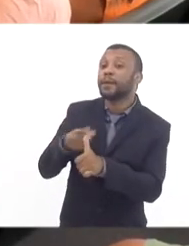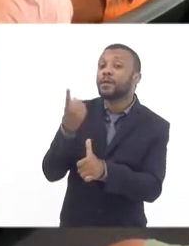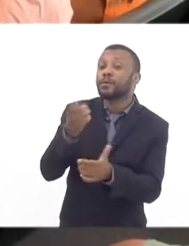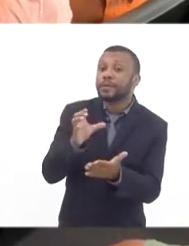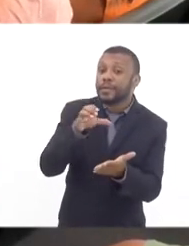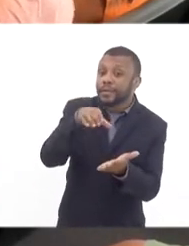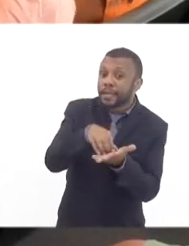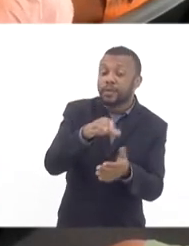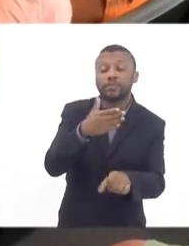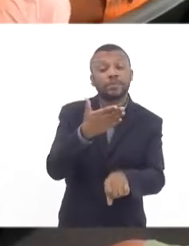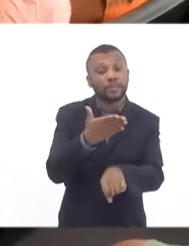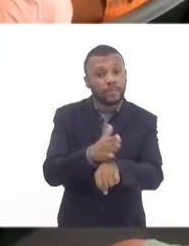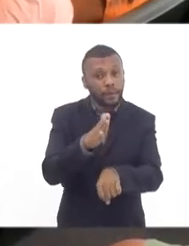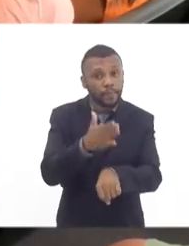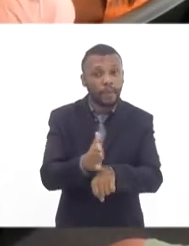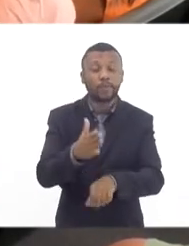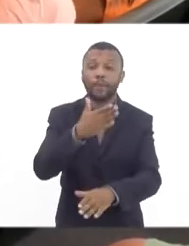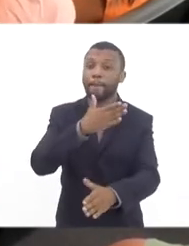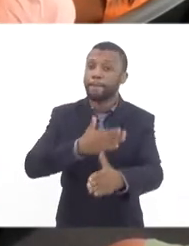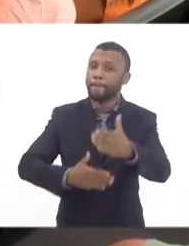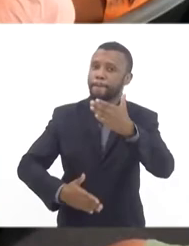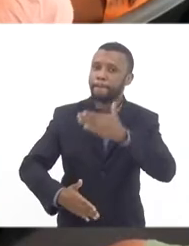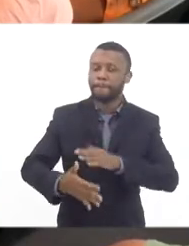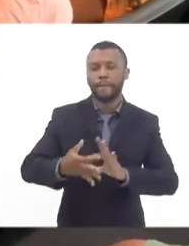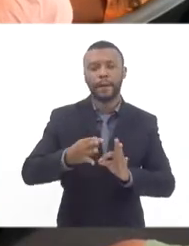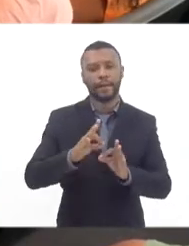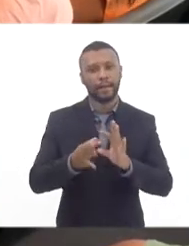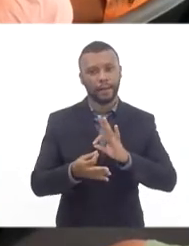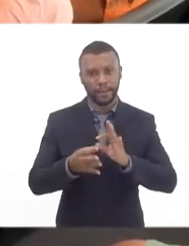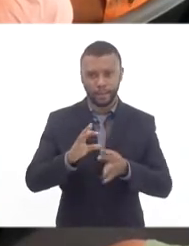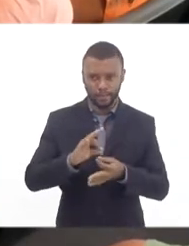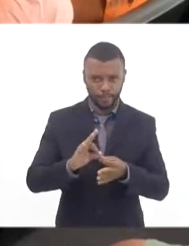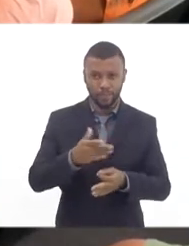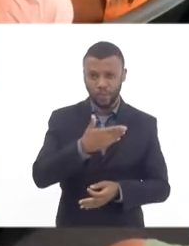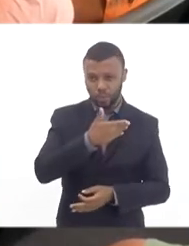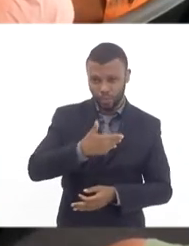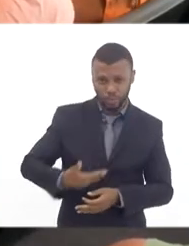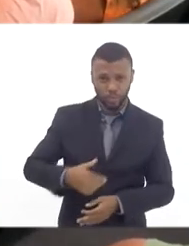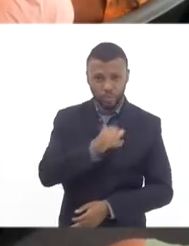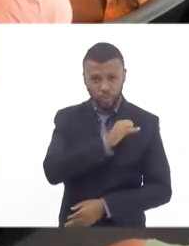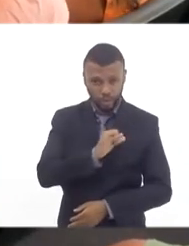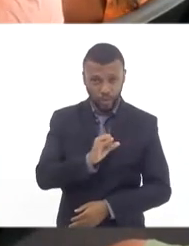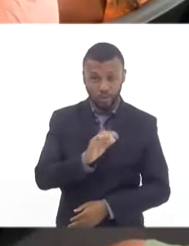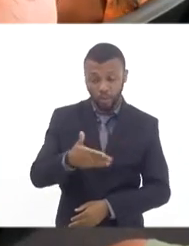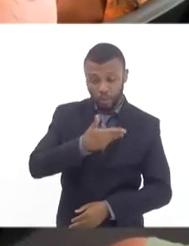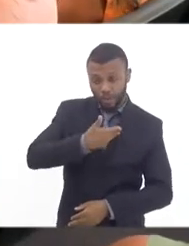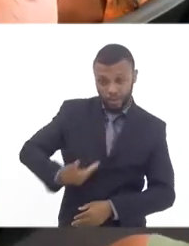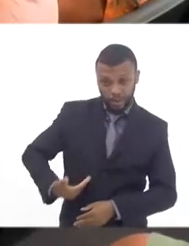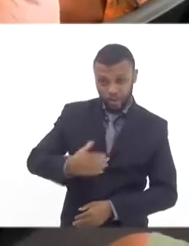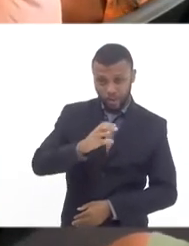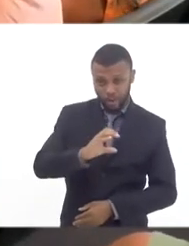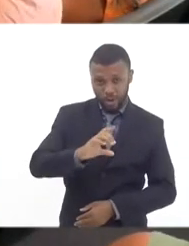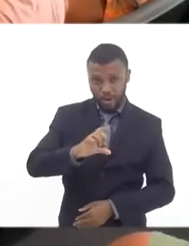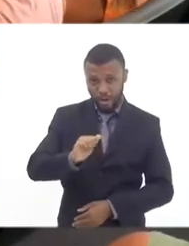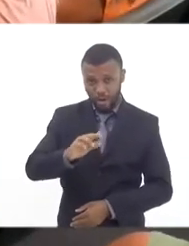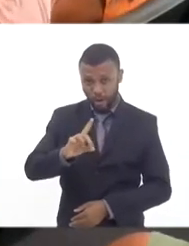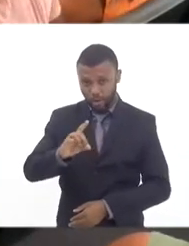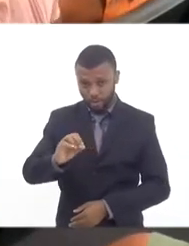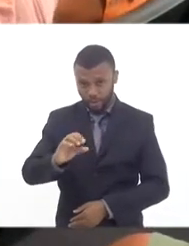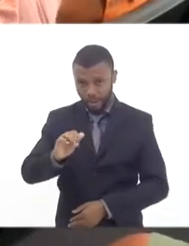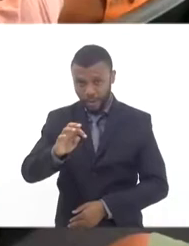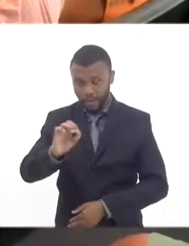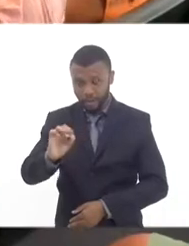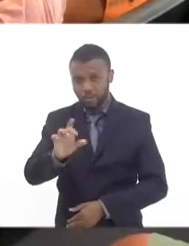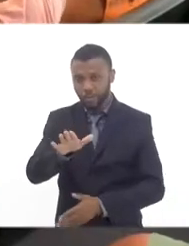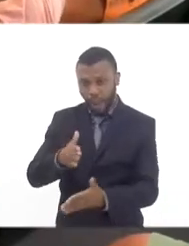estado do Rio de Janeiro, aprovado e sancionado pelo governador. Então, é só para te pontuar que a gente tem olhado para as